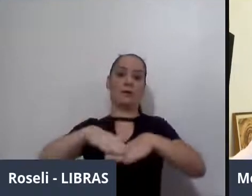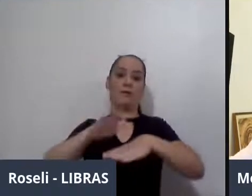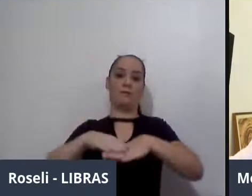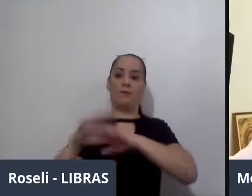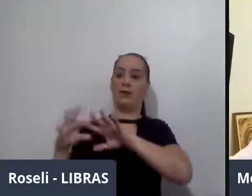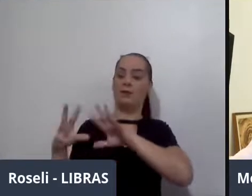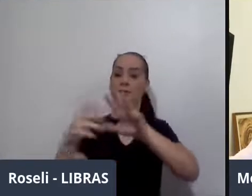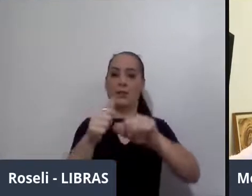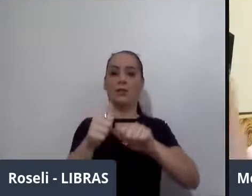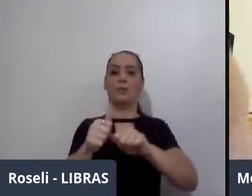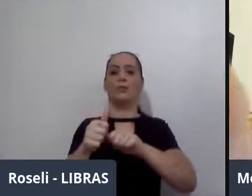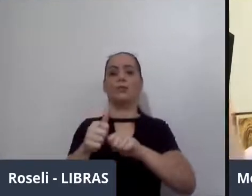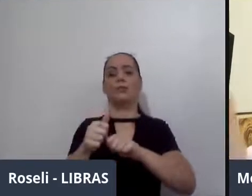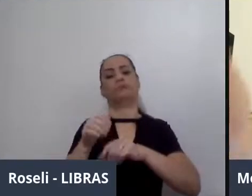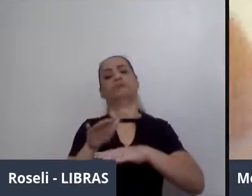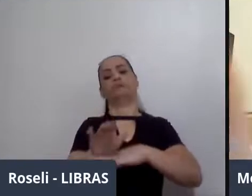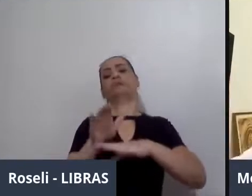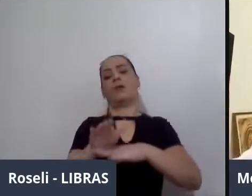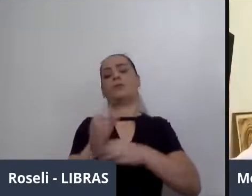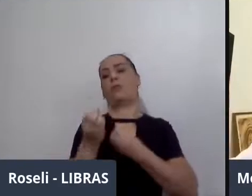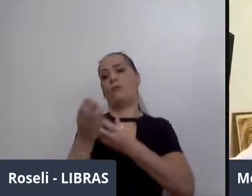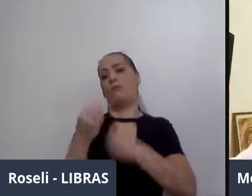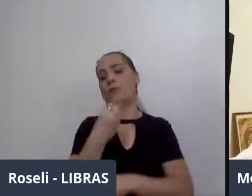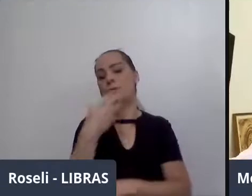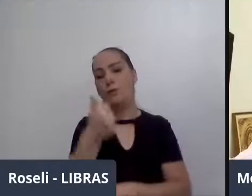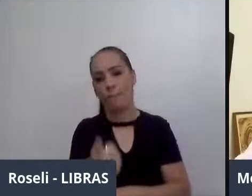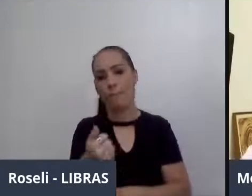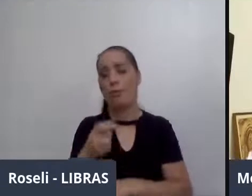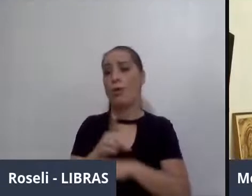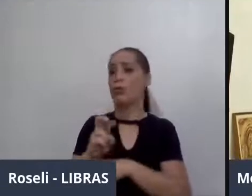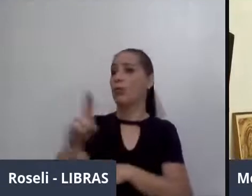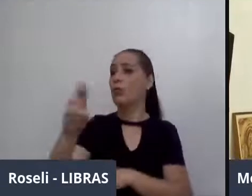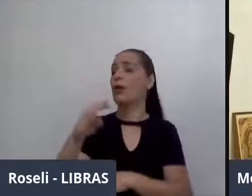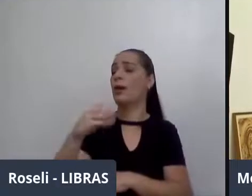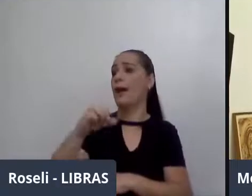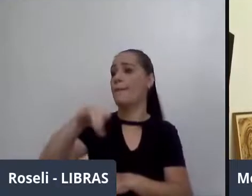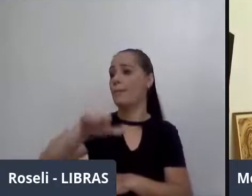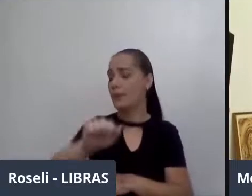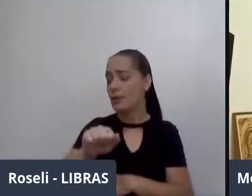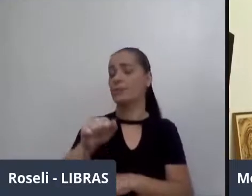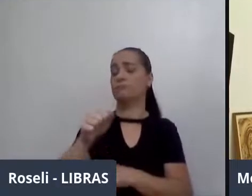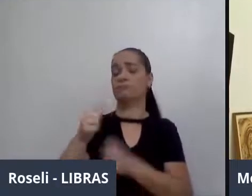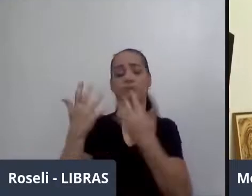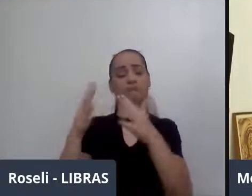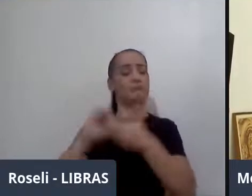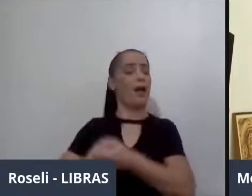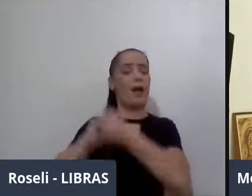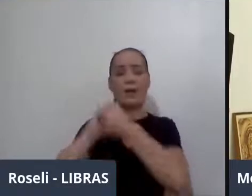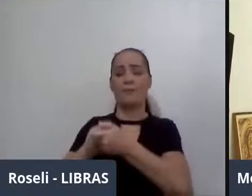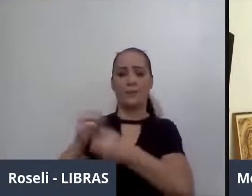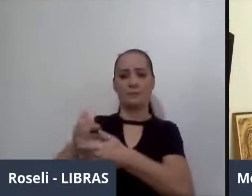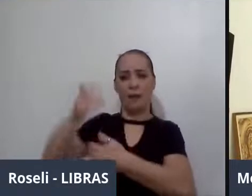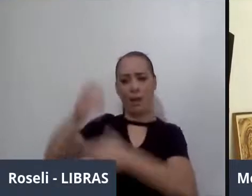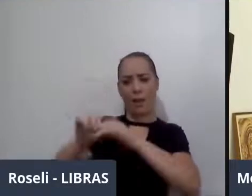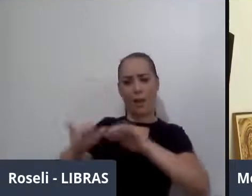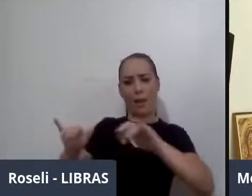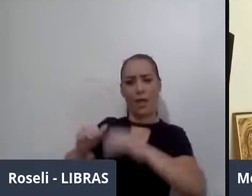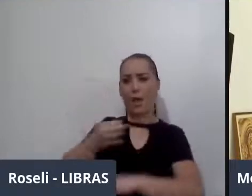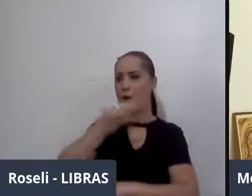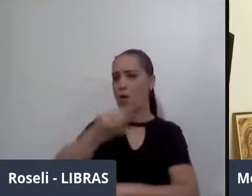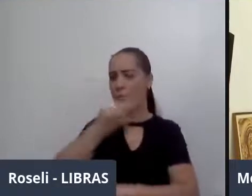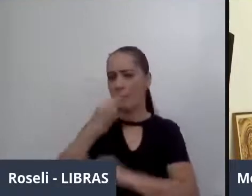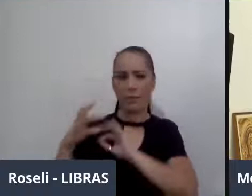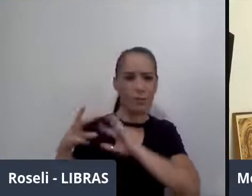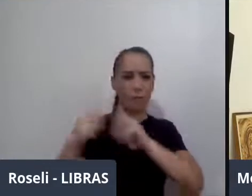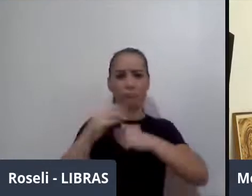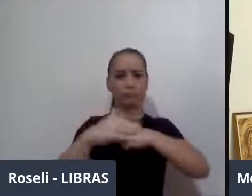boa informação. Parabéns, Camila, viu? Foi brilhante. E aqui os comentários são todos cumprimentando tanto a você como